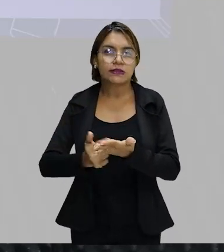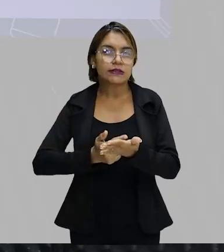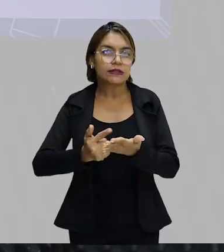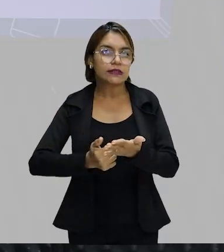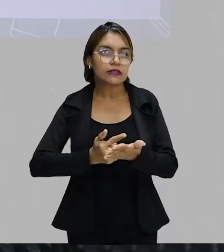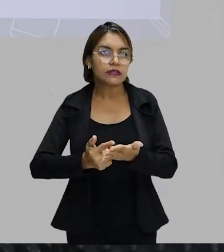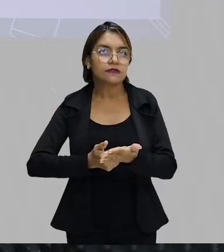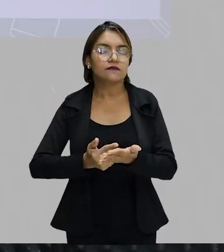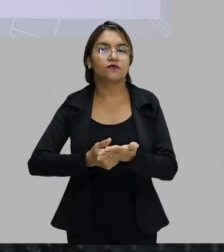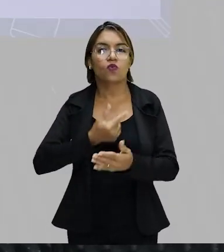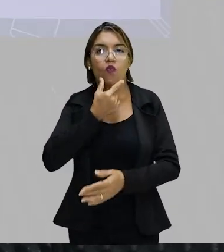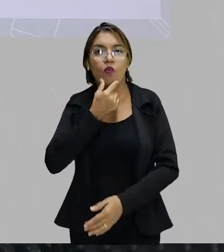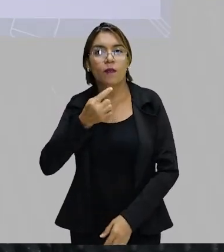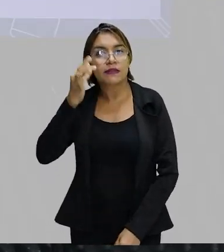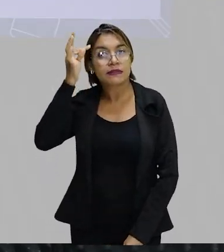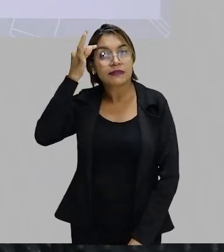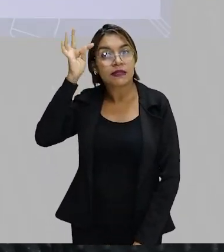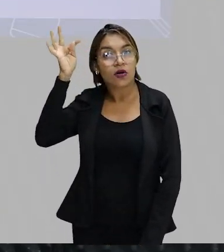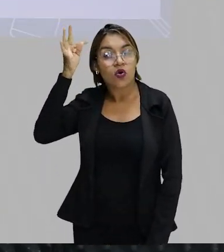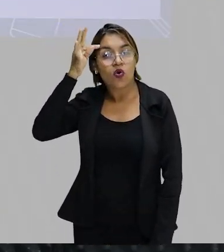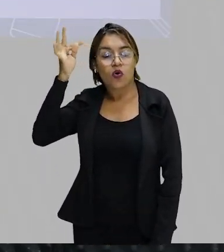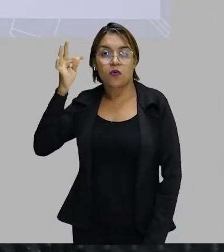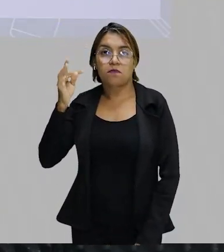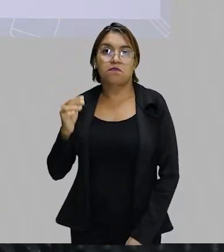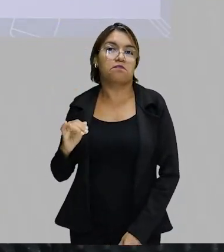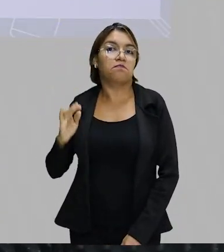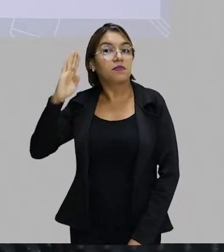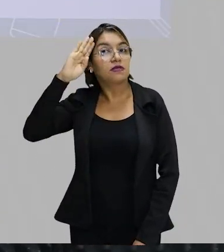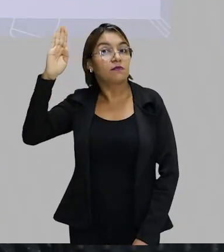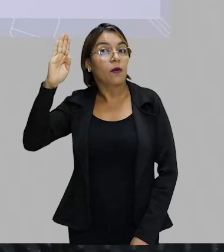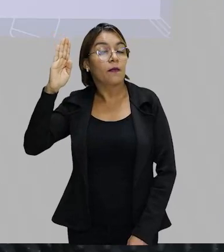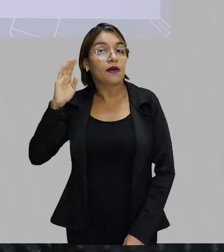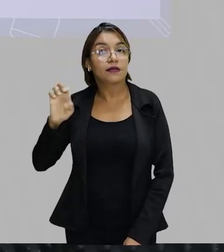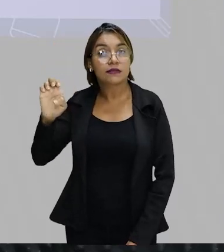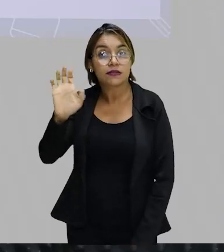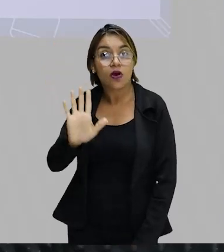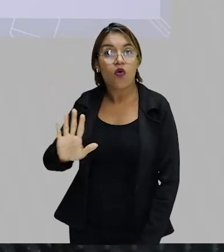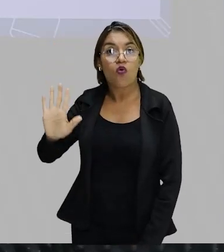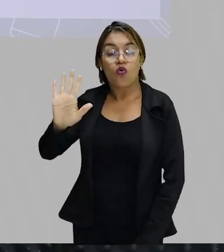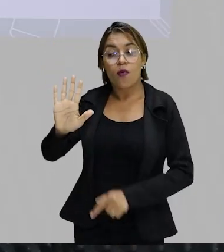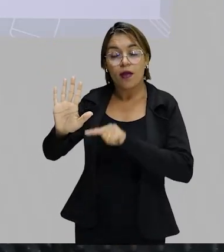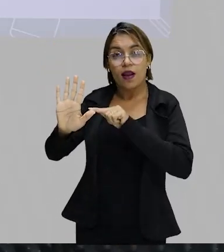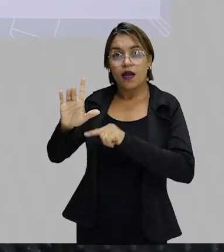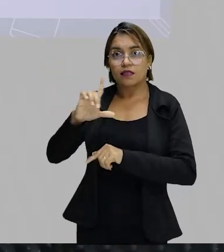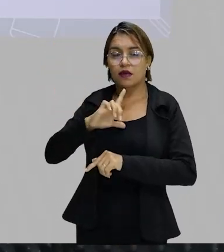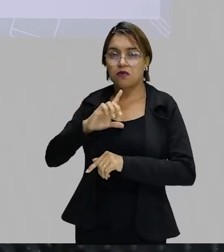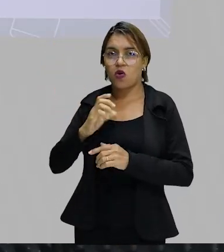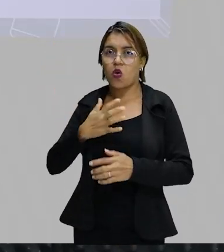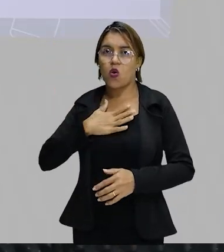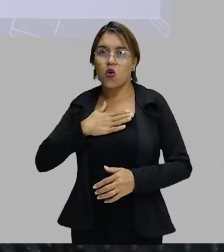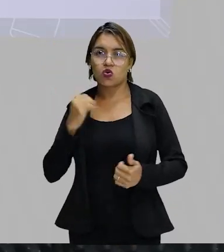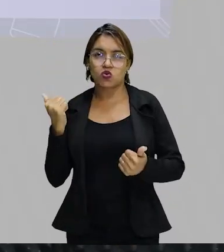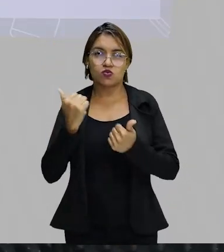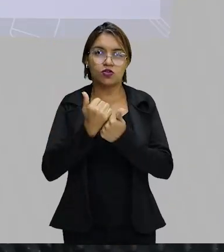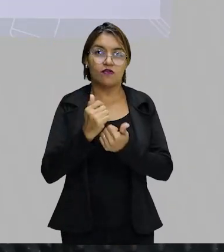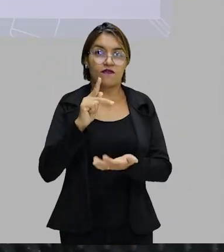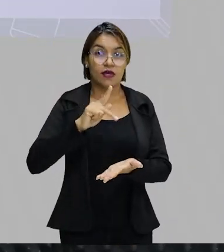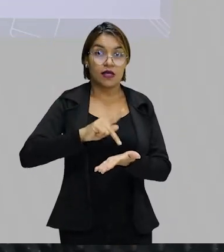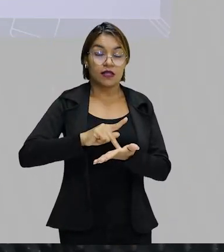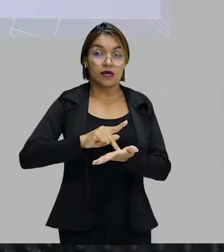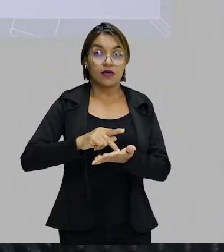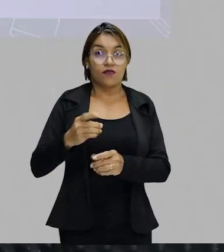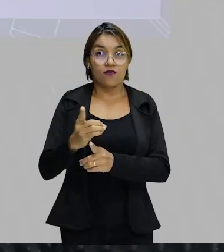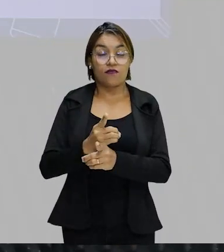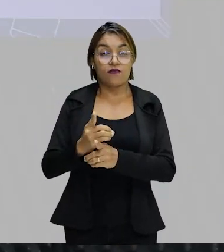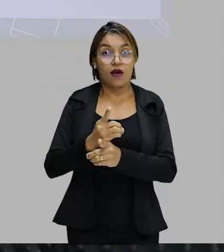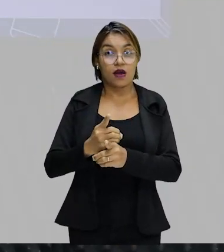alguns teóricos, principalmente na Europa, por exemplo, eles gostam de substituir verdadeiro e falso pelo